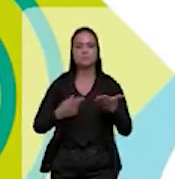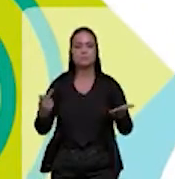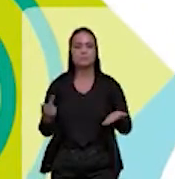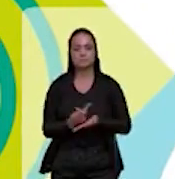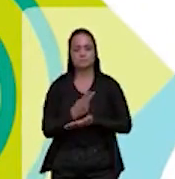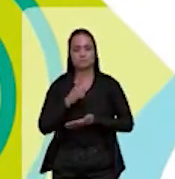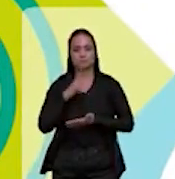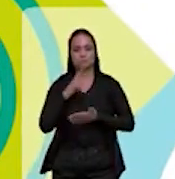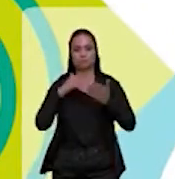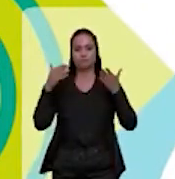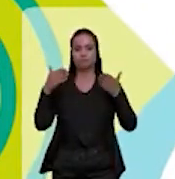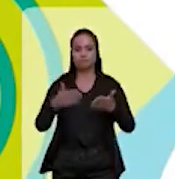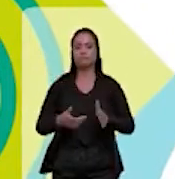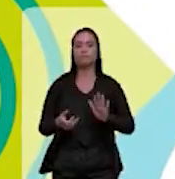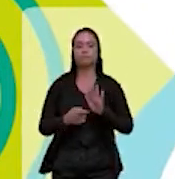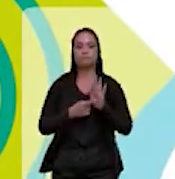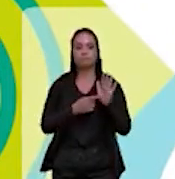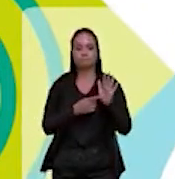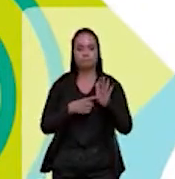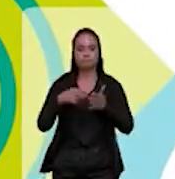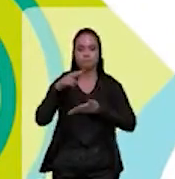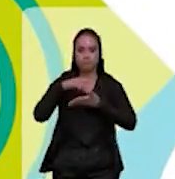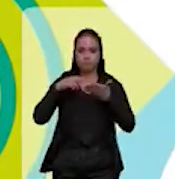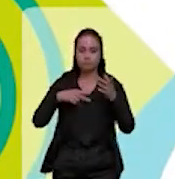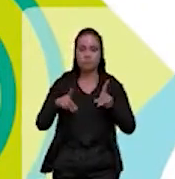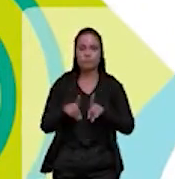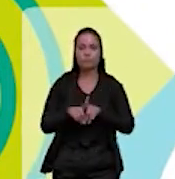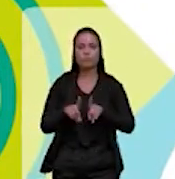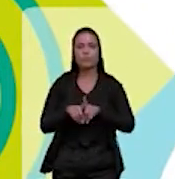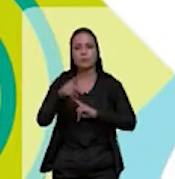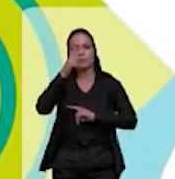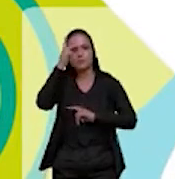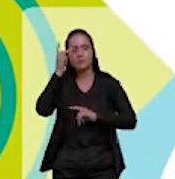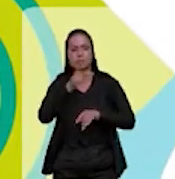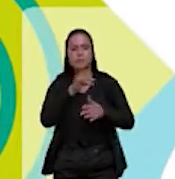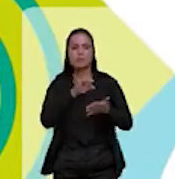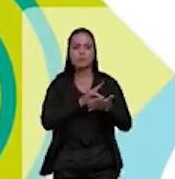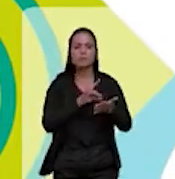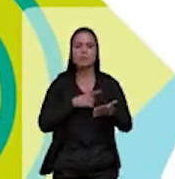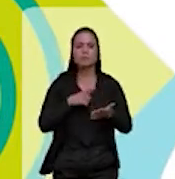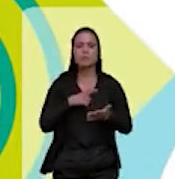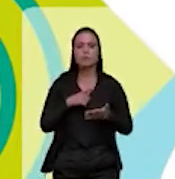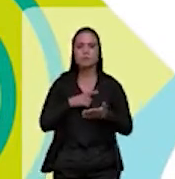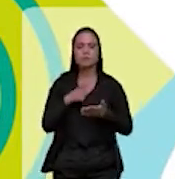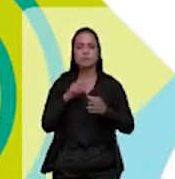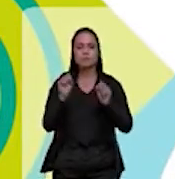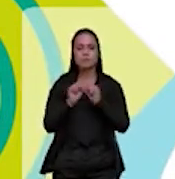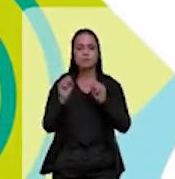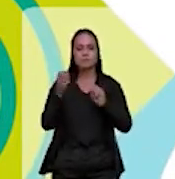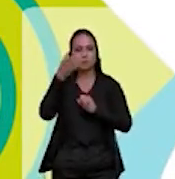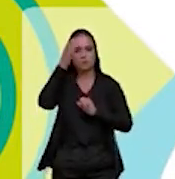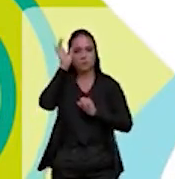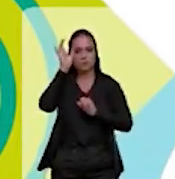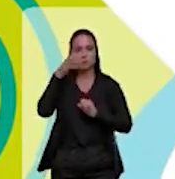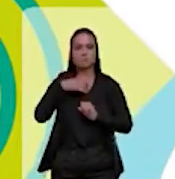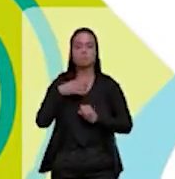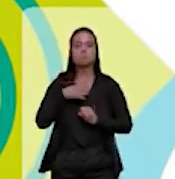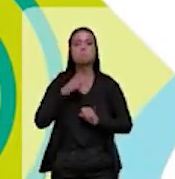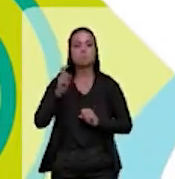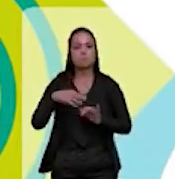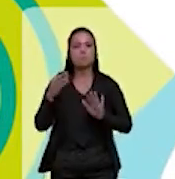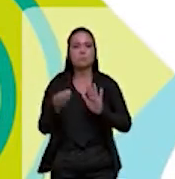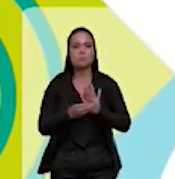cujo destino seja da consideração das literaturas como integrantes que pode sistemas culturais cuja alma é